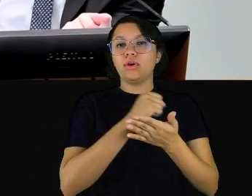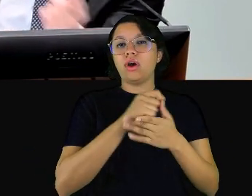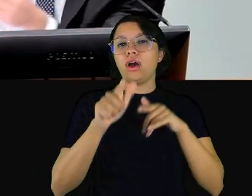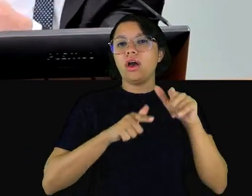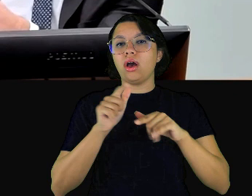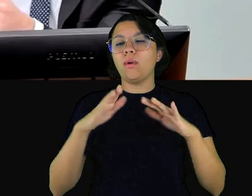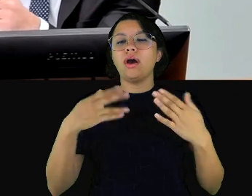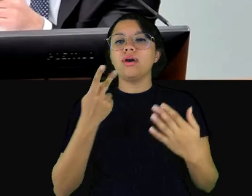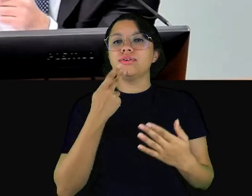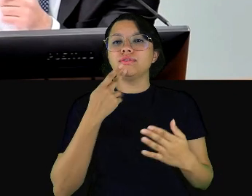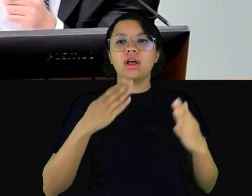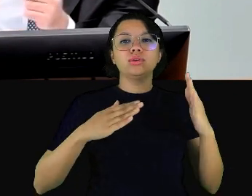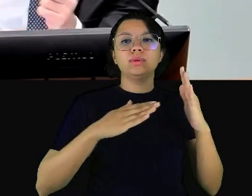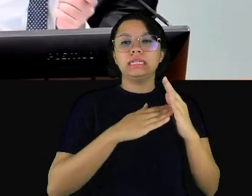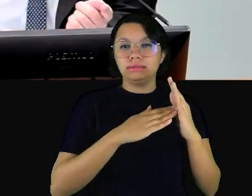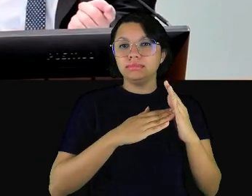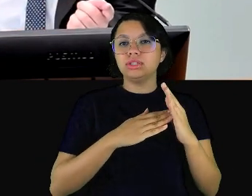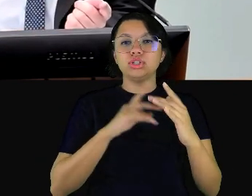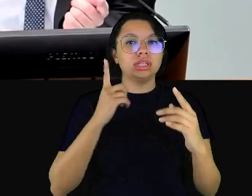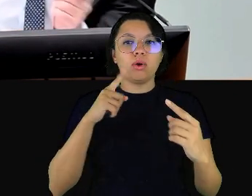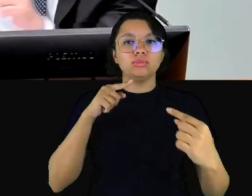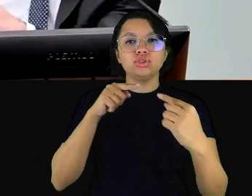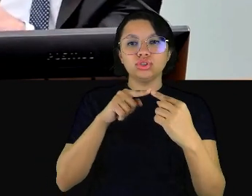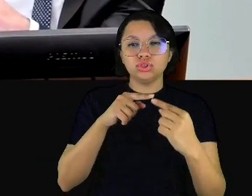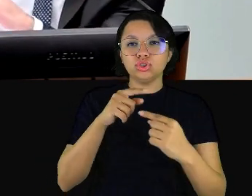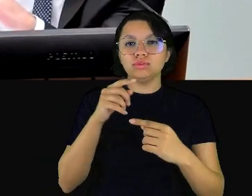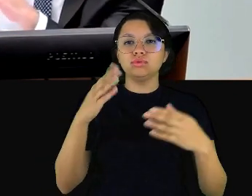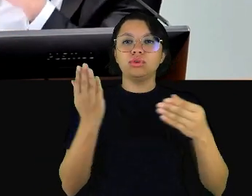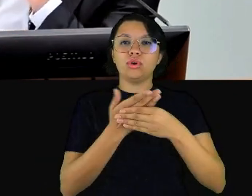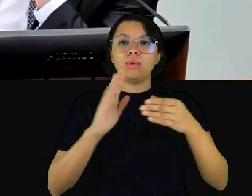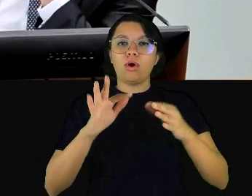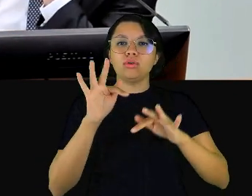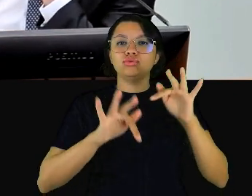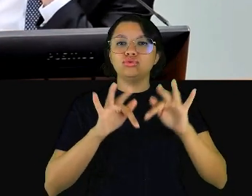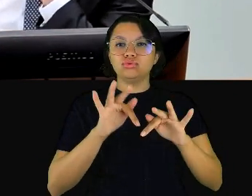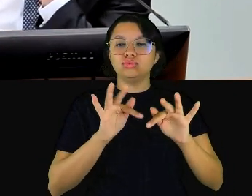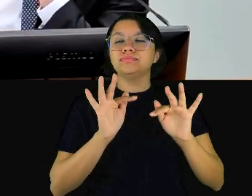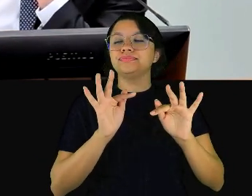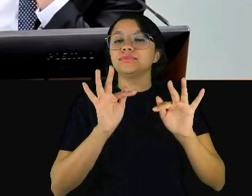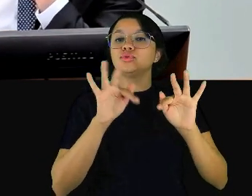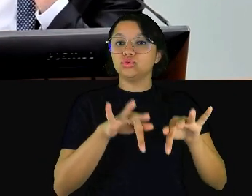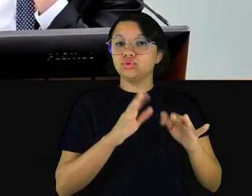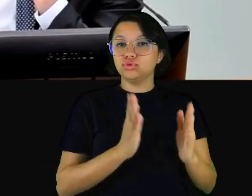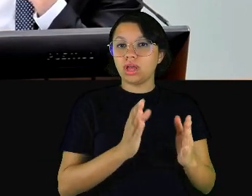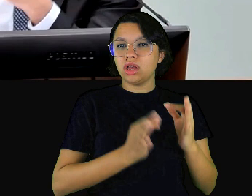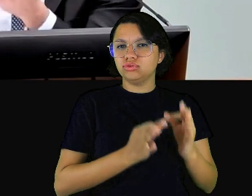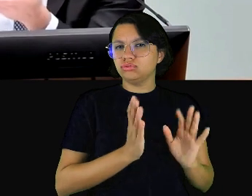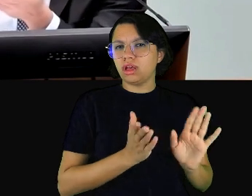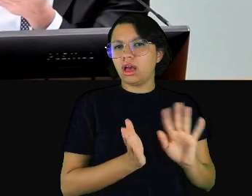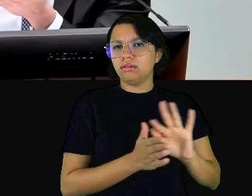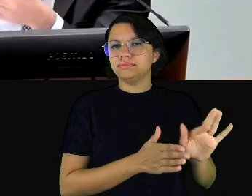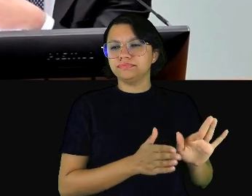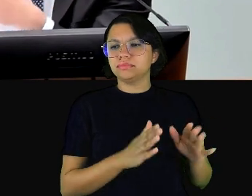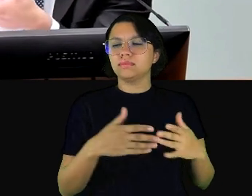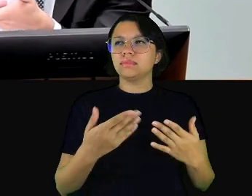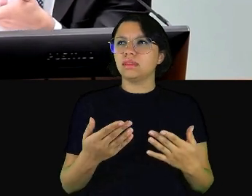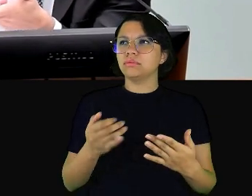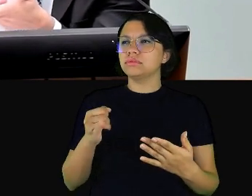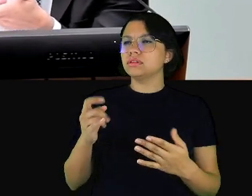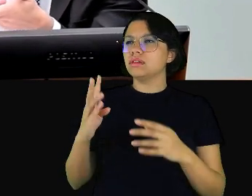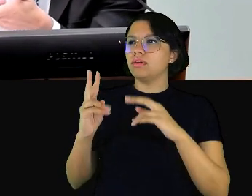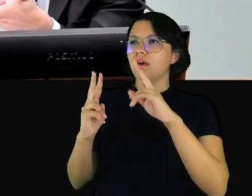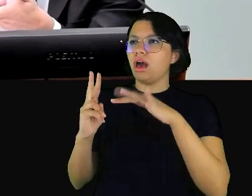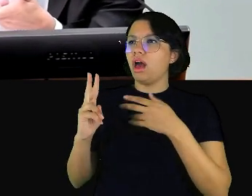fala dos limites subjetivos da coisa julgada, a gente fica já de uma outra forma, pensando, afinal de contas, se a parte